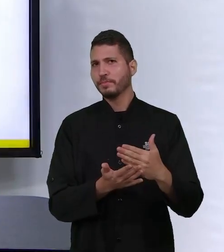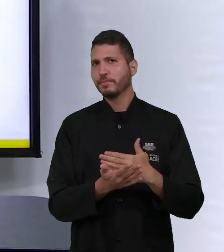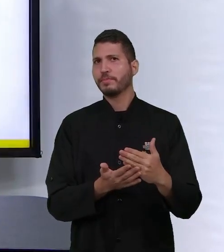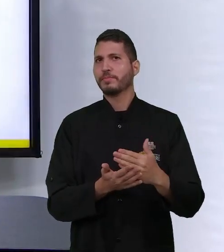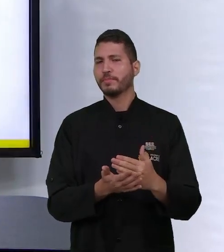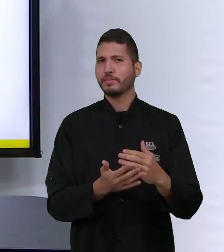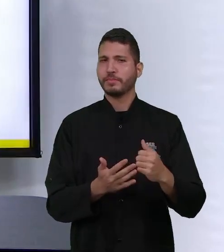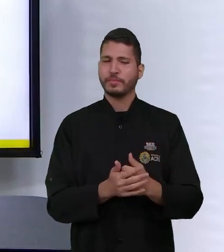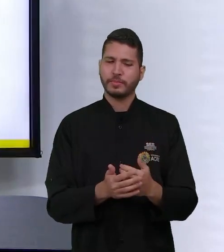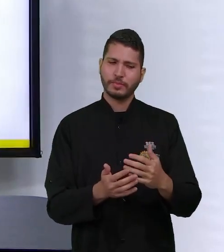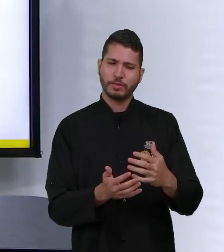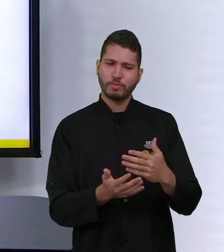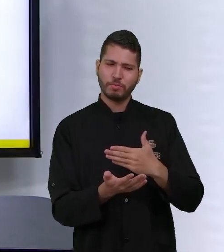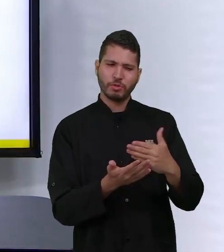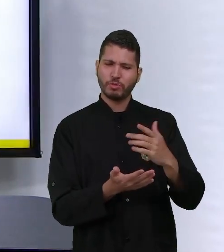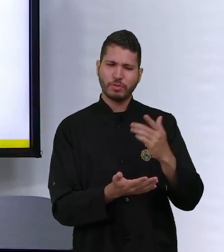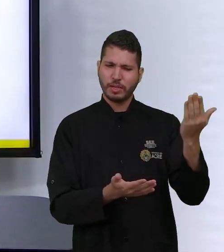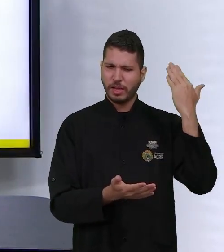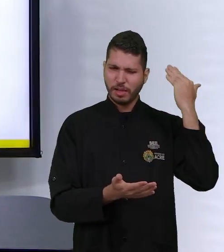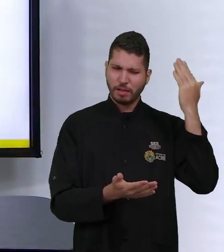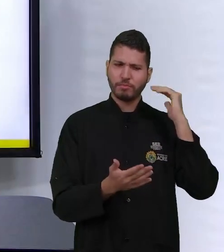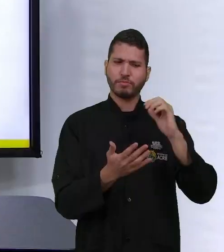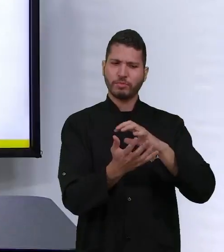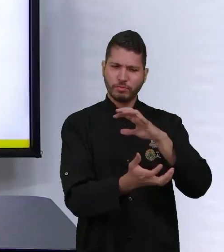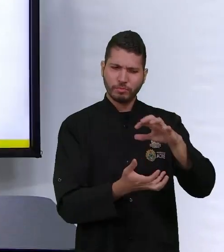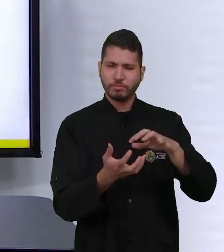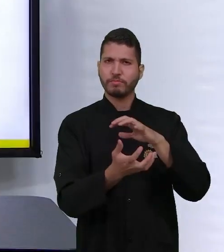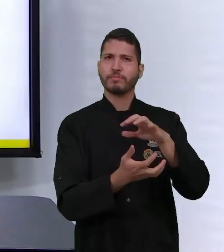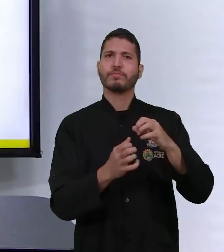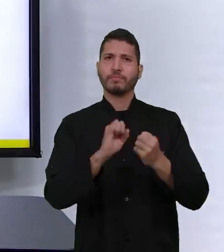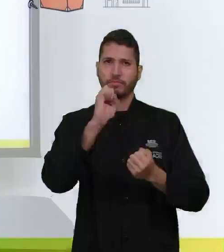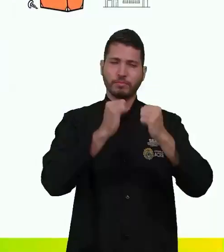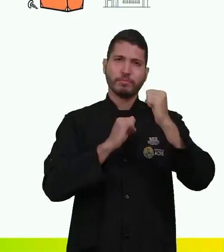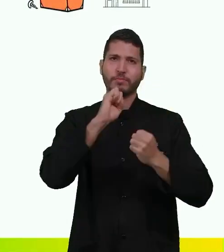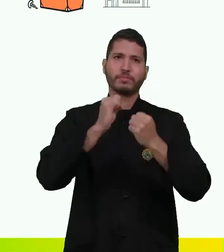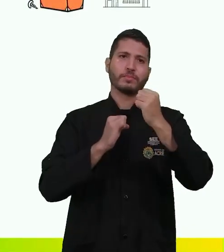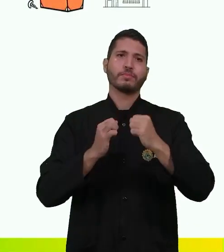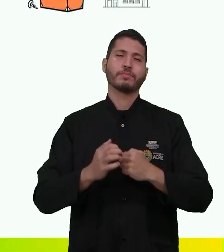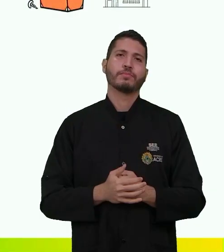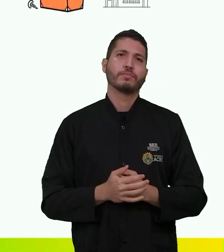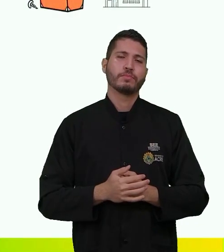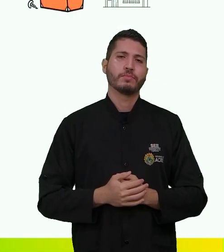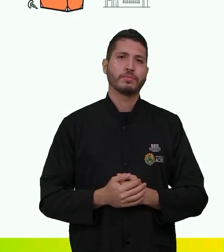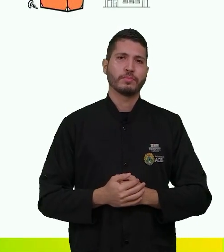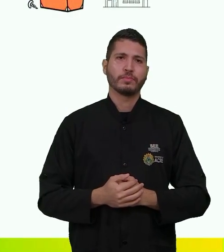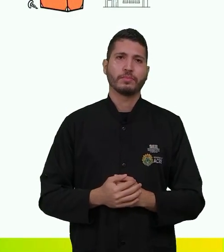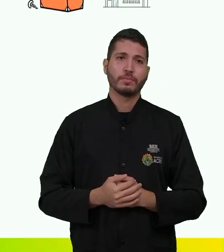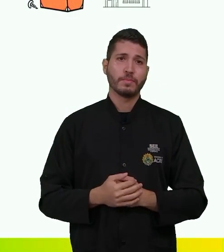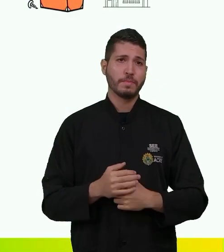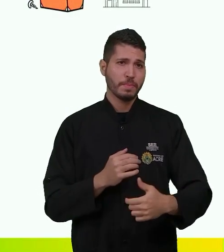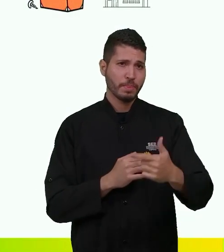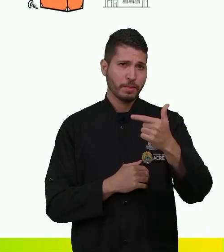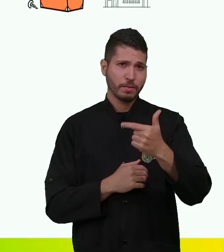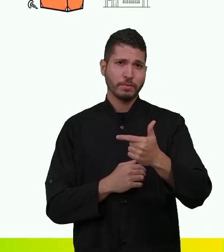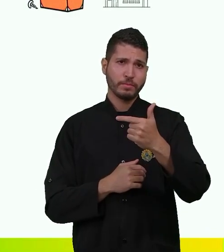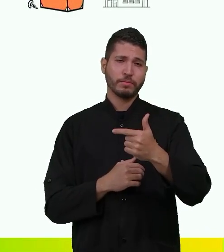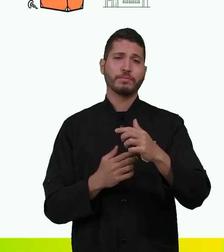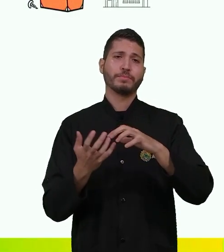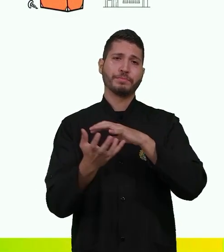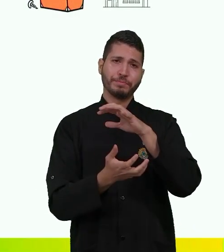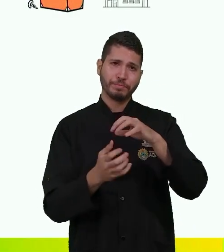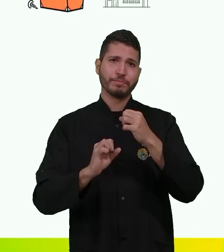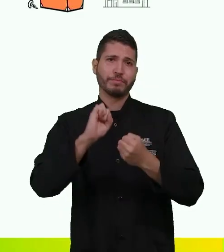Industrial, porque isso tudo tem um preço. Continuando. A segunda Revolução Industrial, ela ocorre de